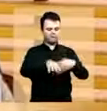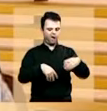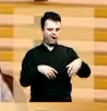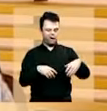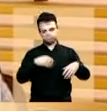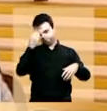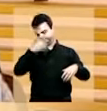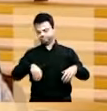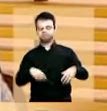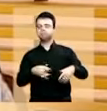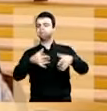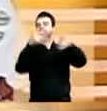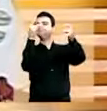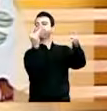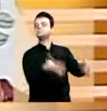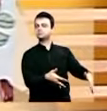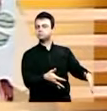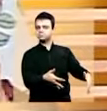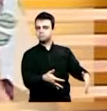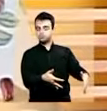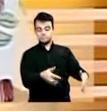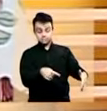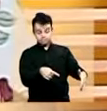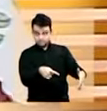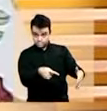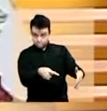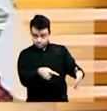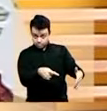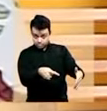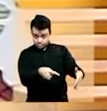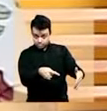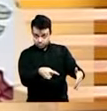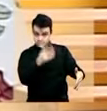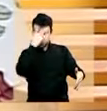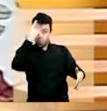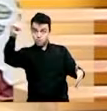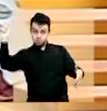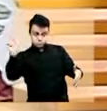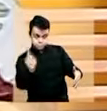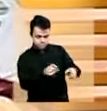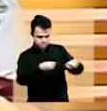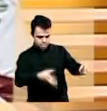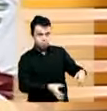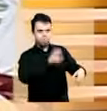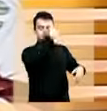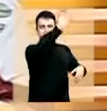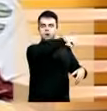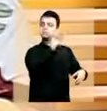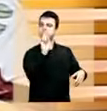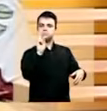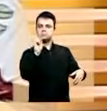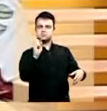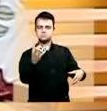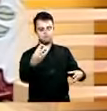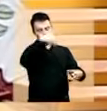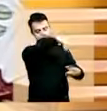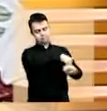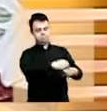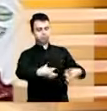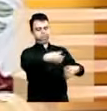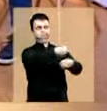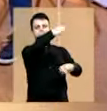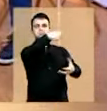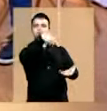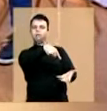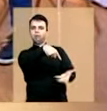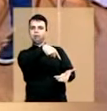aí você coloca, deixa lá. Só que você não tem a consciência que aquela fruta que ficou dentro do saquinho o dia inteiro... Que eu